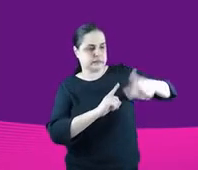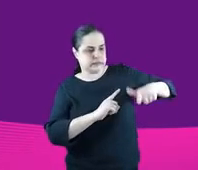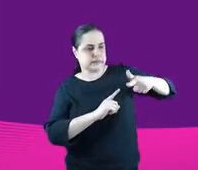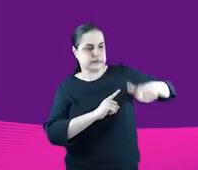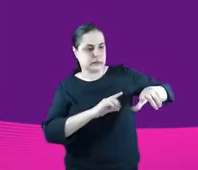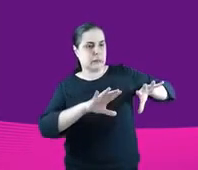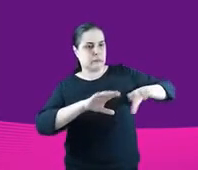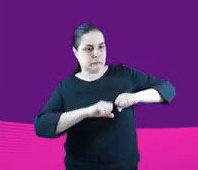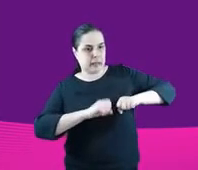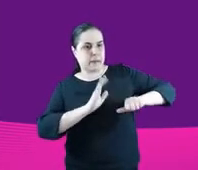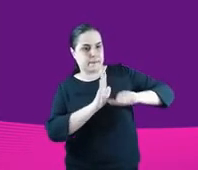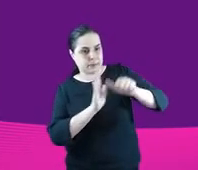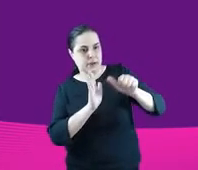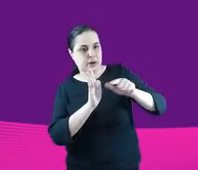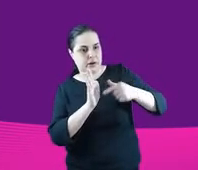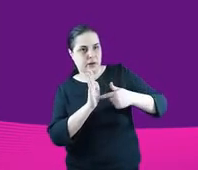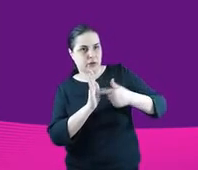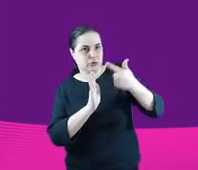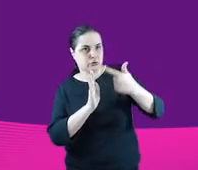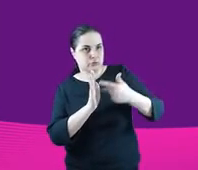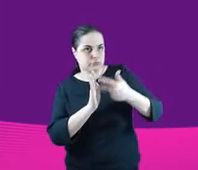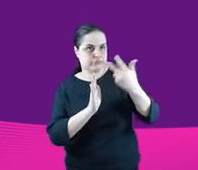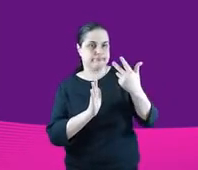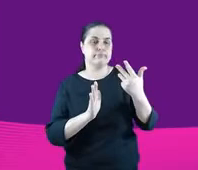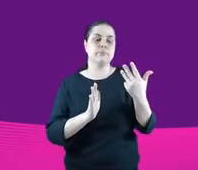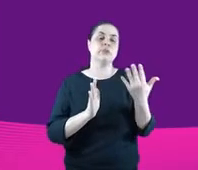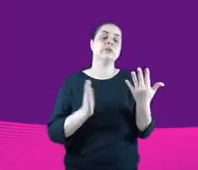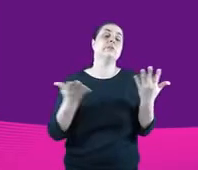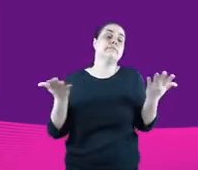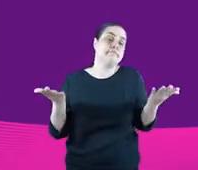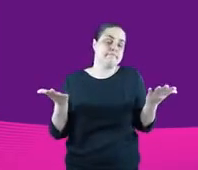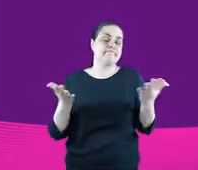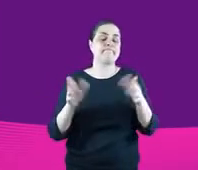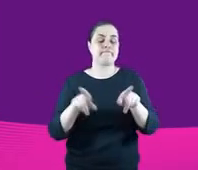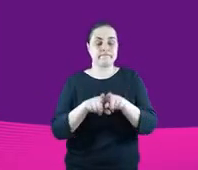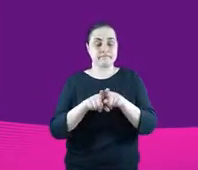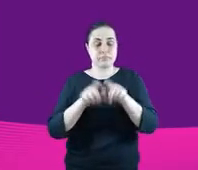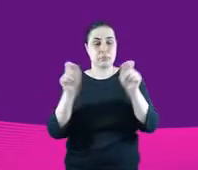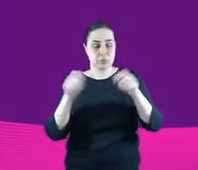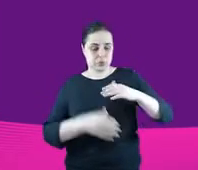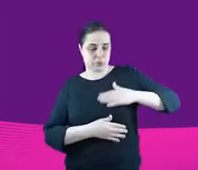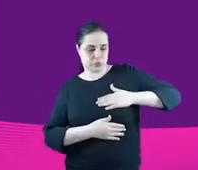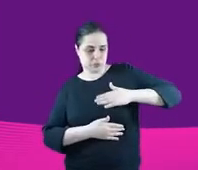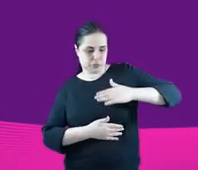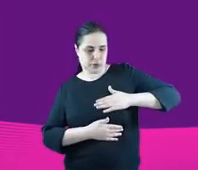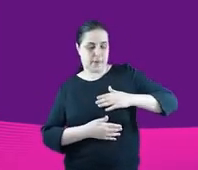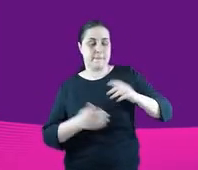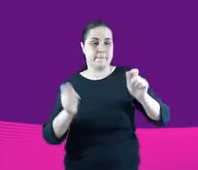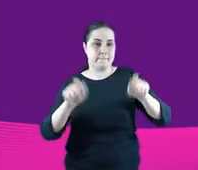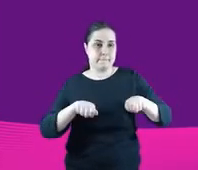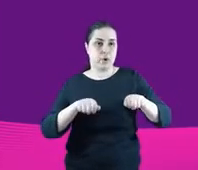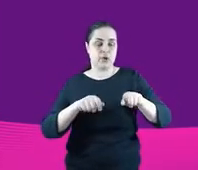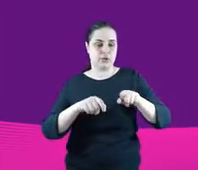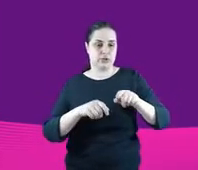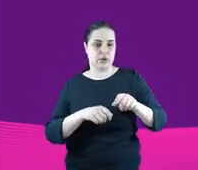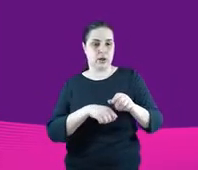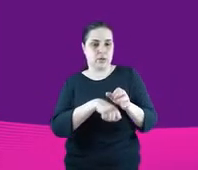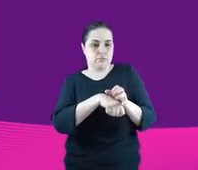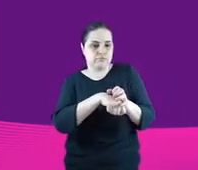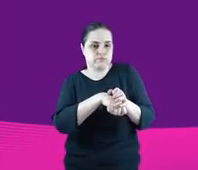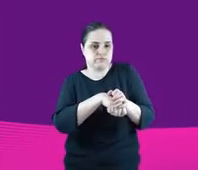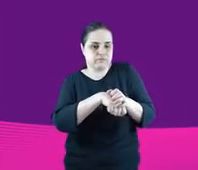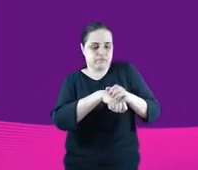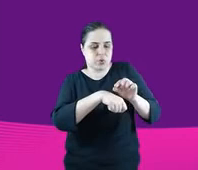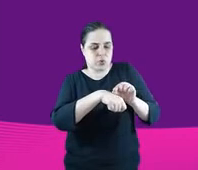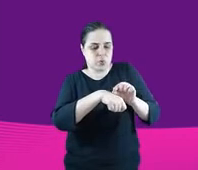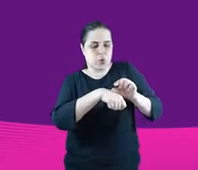na mama preservada ou na mama contralateral, lesão em plastrão, né, nódulos subcutâneos, tumores HER2 positivos,